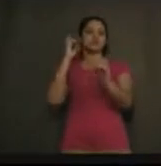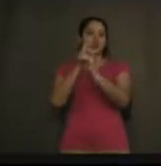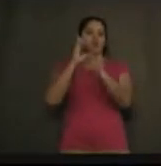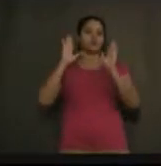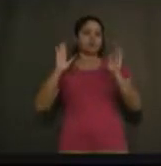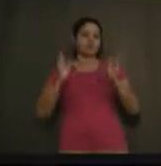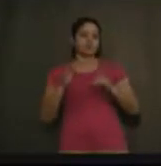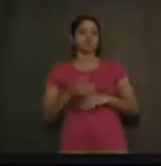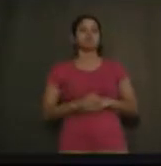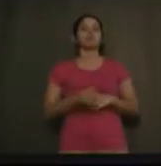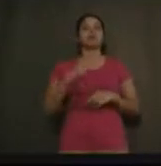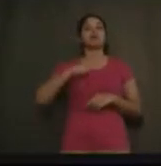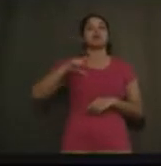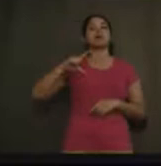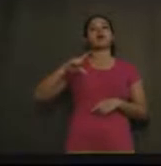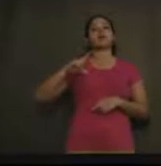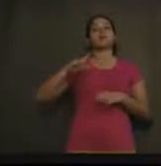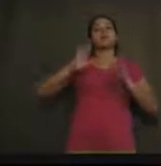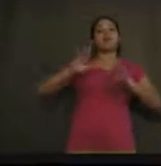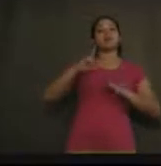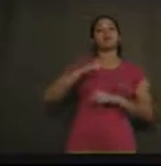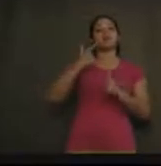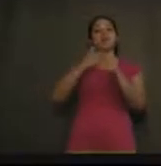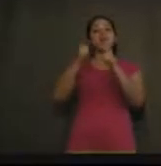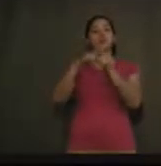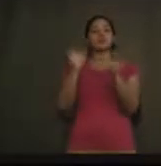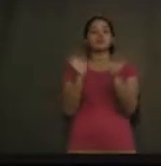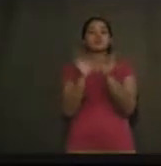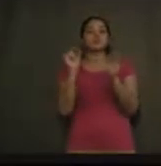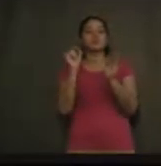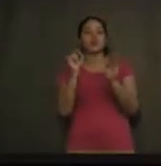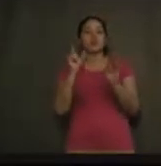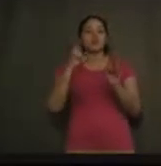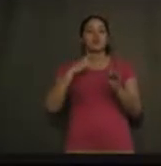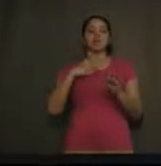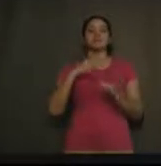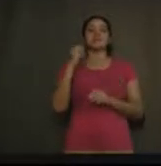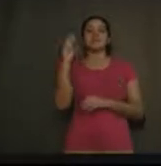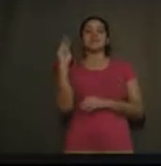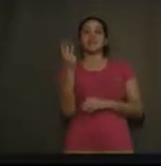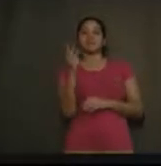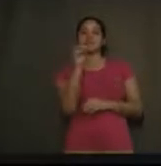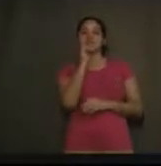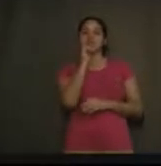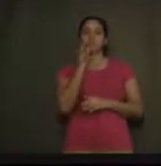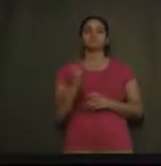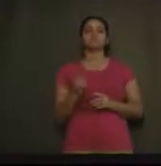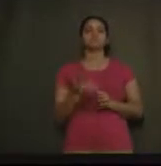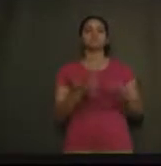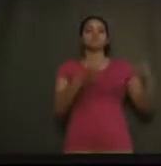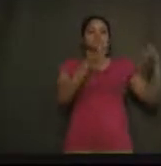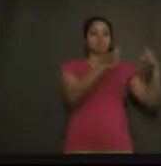mais simples que pode ser concebido, é o problema de você ter três corpos, sendo que,